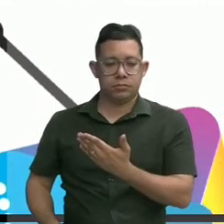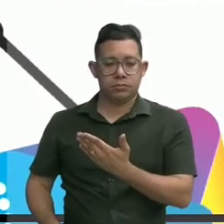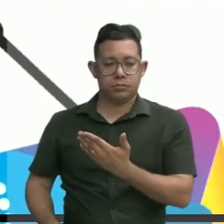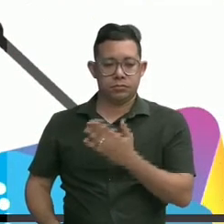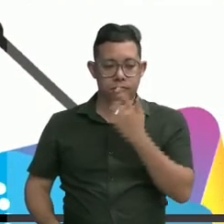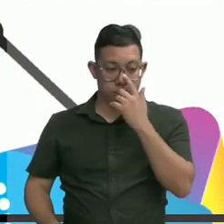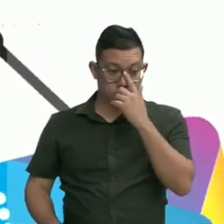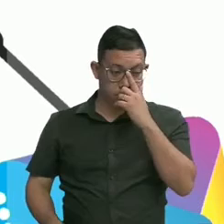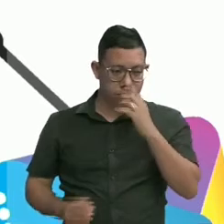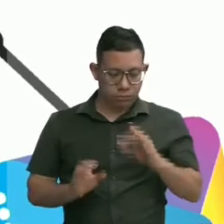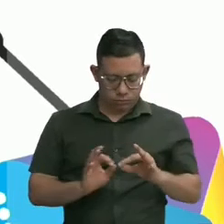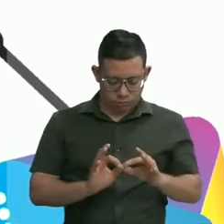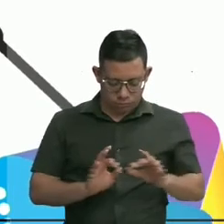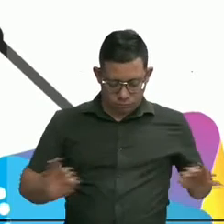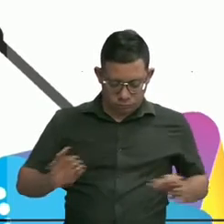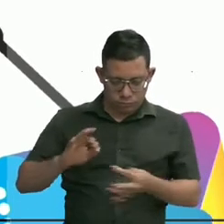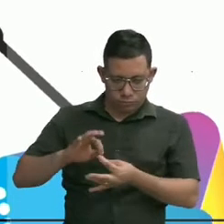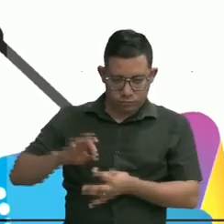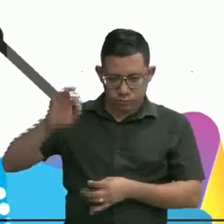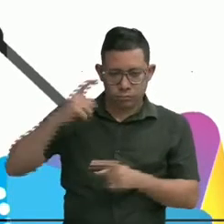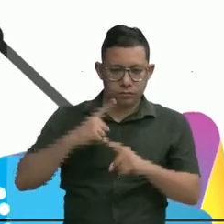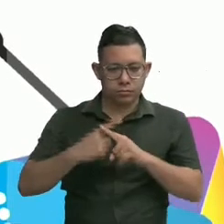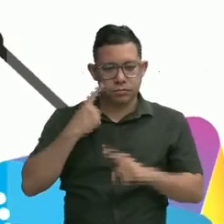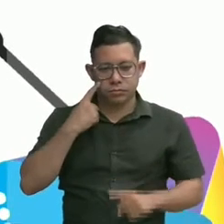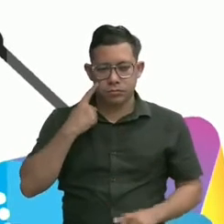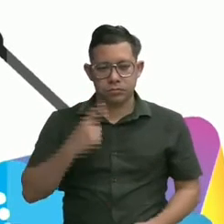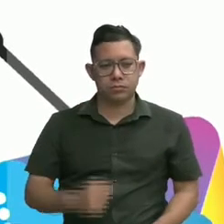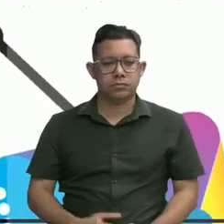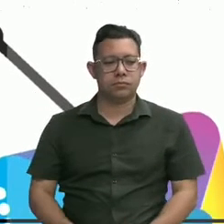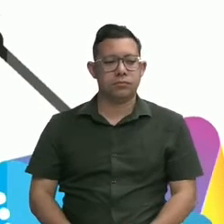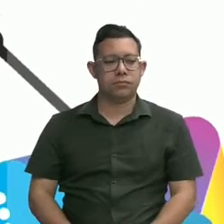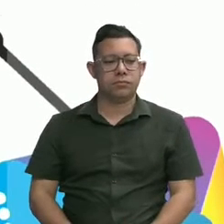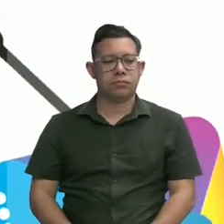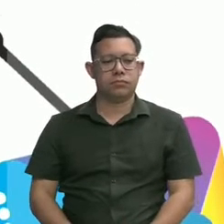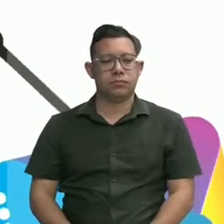base vezes altura então vou fazer menos dois